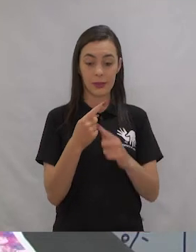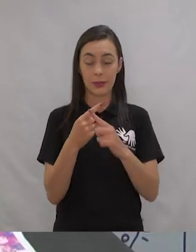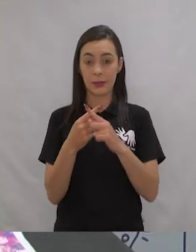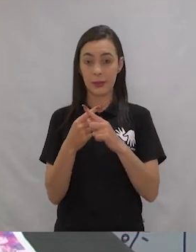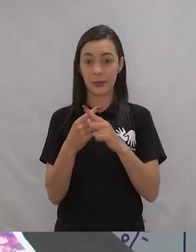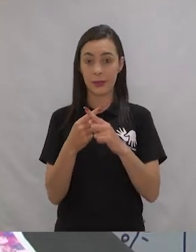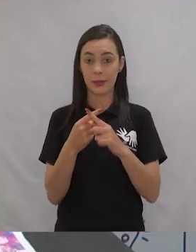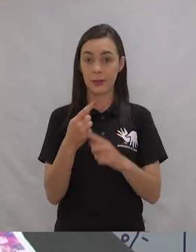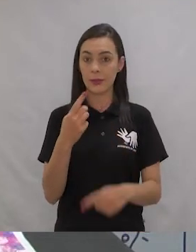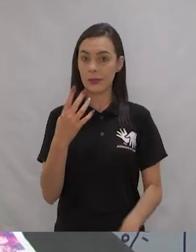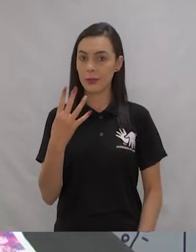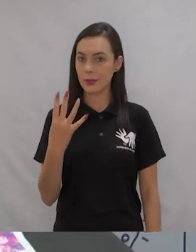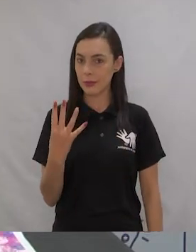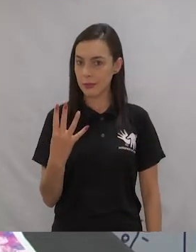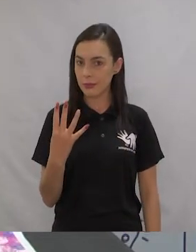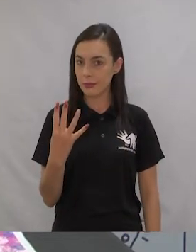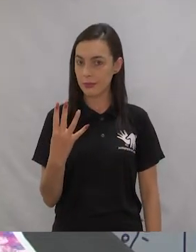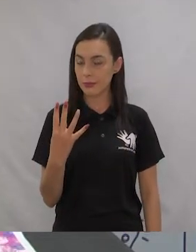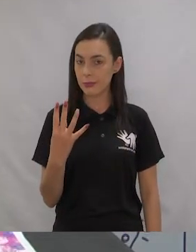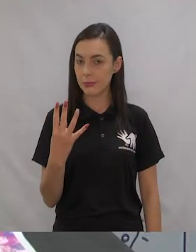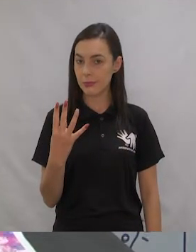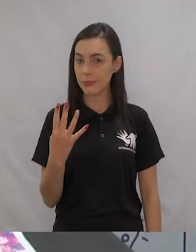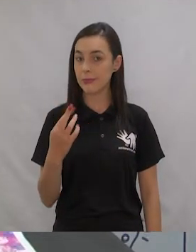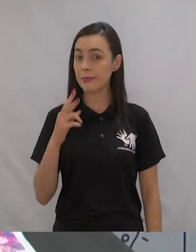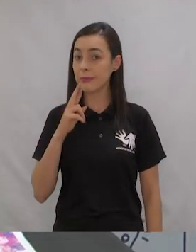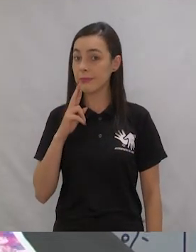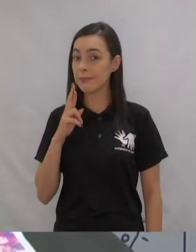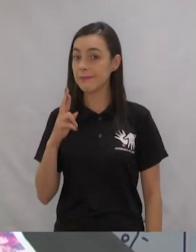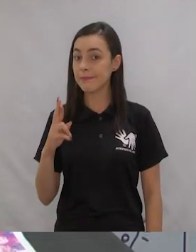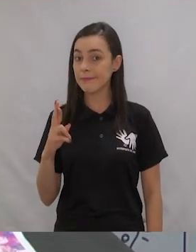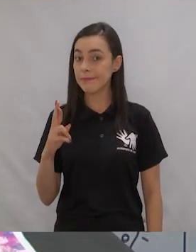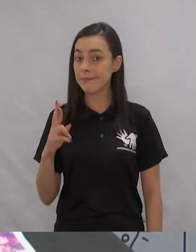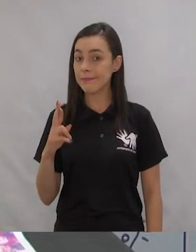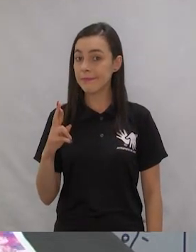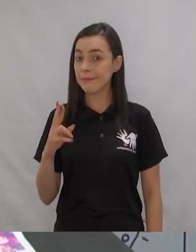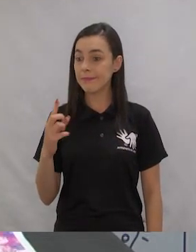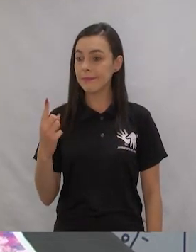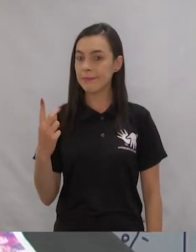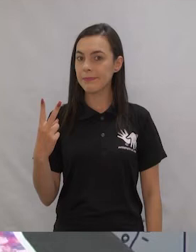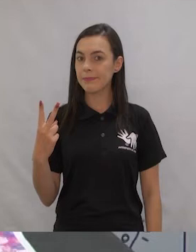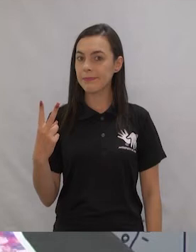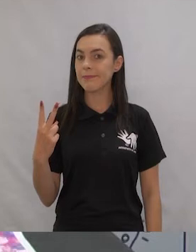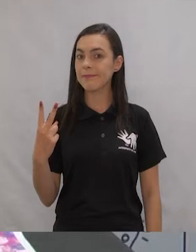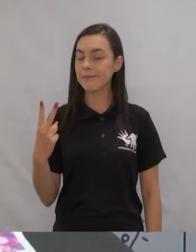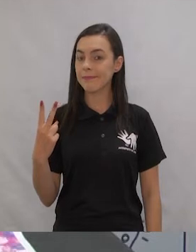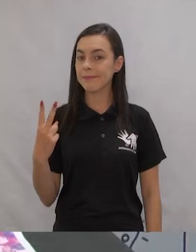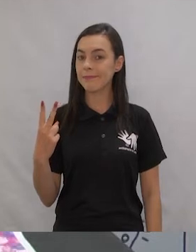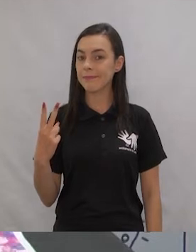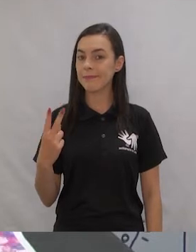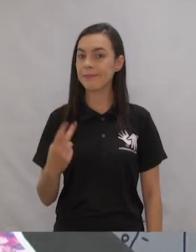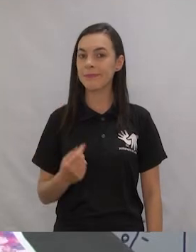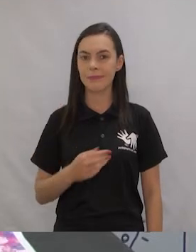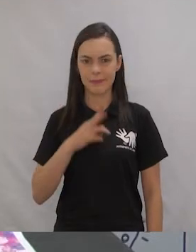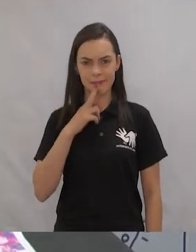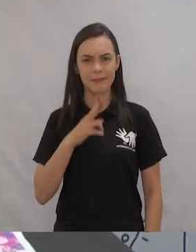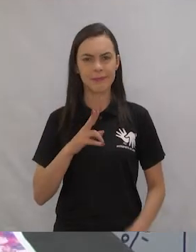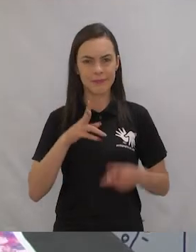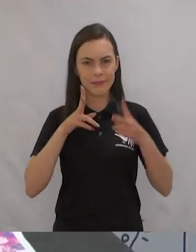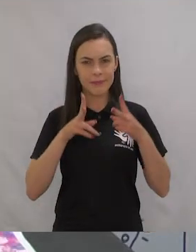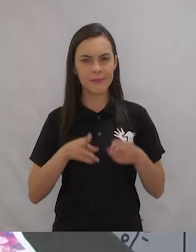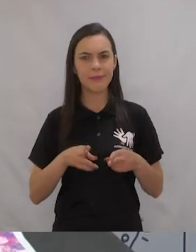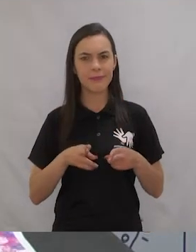3 vezes o número 4 é igual a 12. Deu o